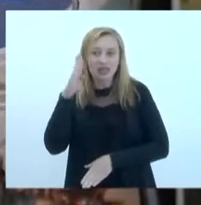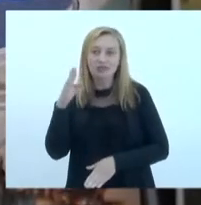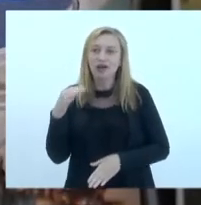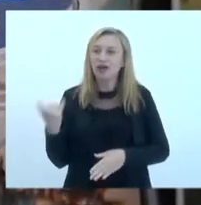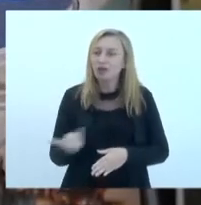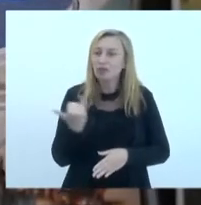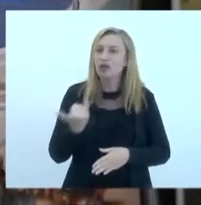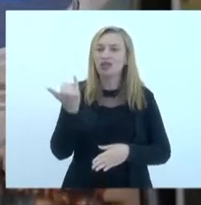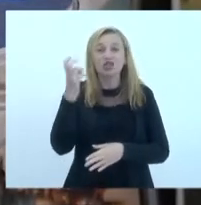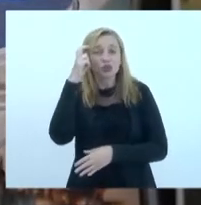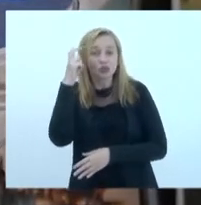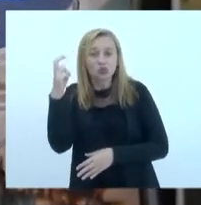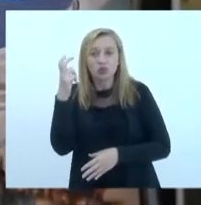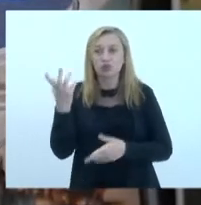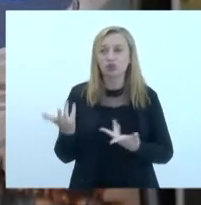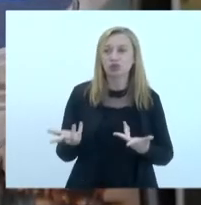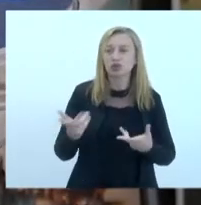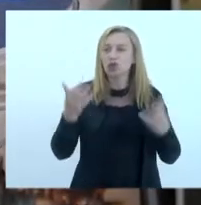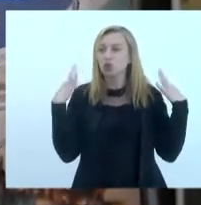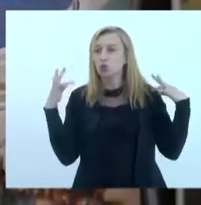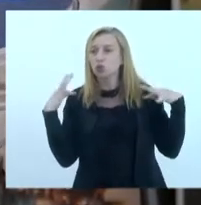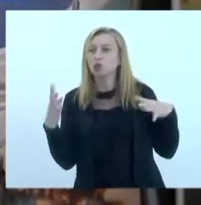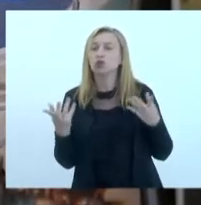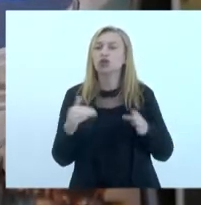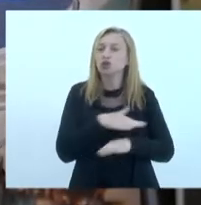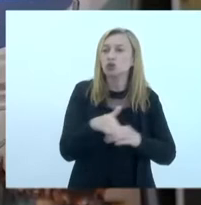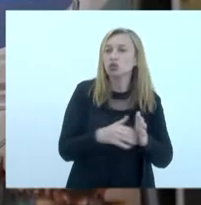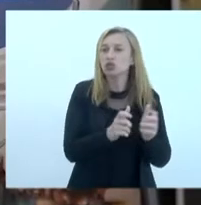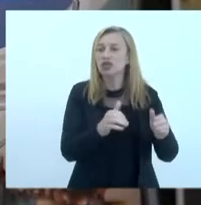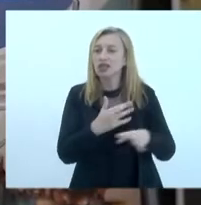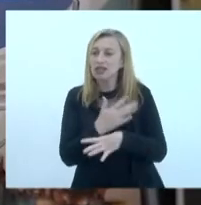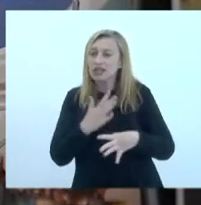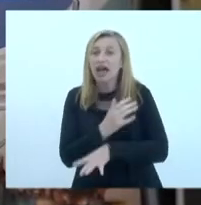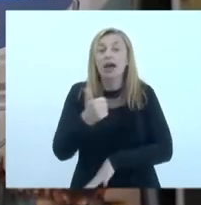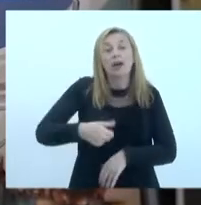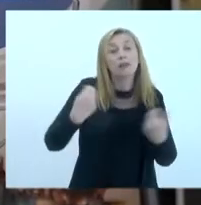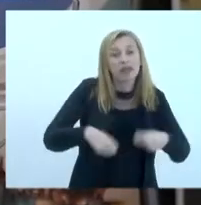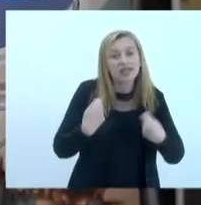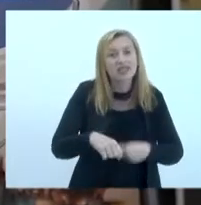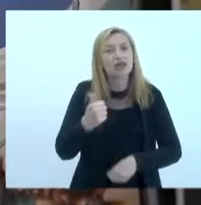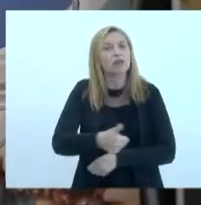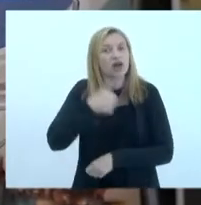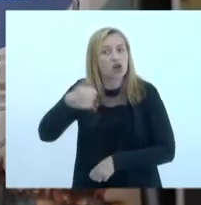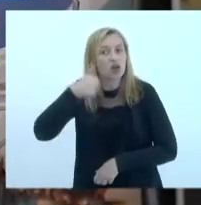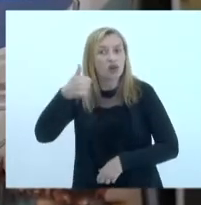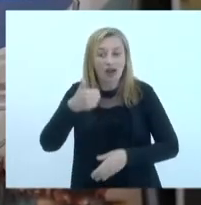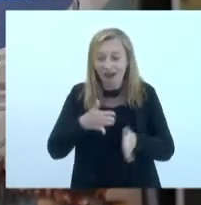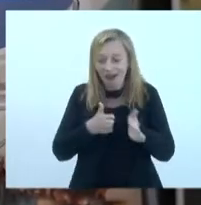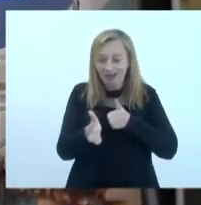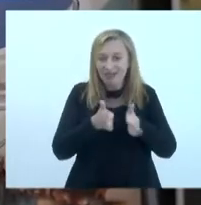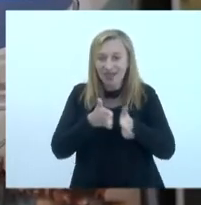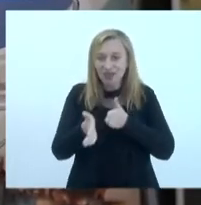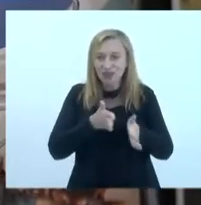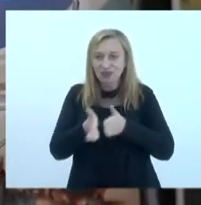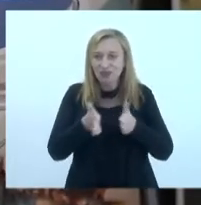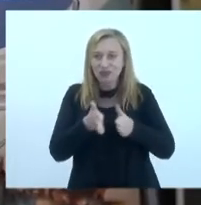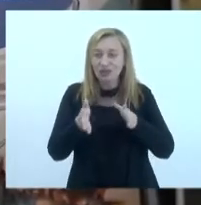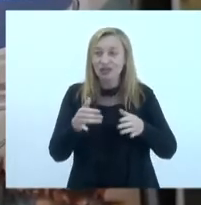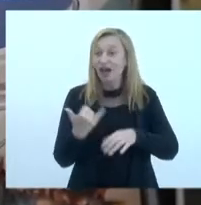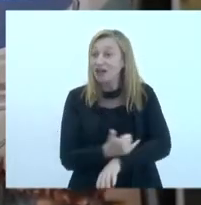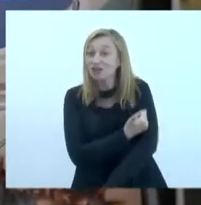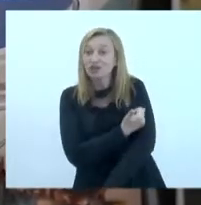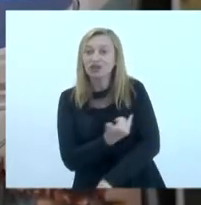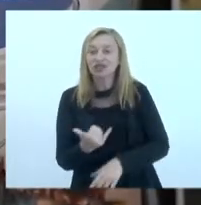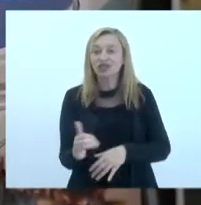sinalização turística em todas as nossas cidades. A gente precisa melhorar acesso à infraestrutura